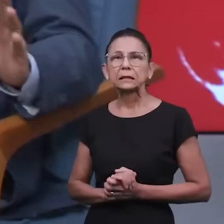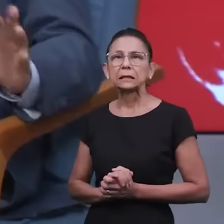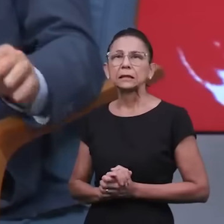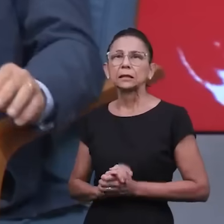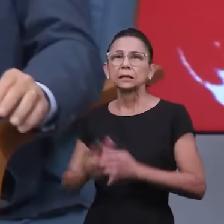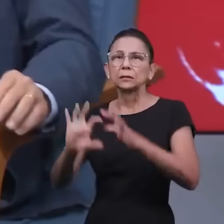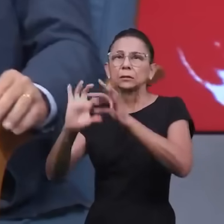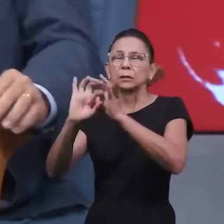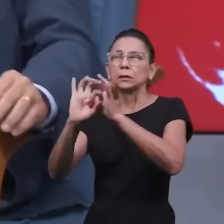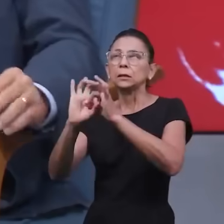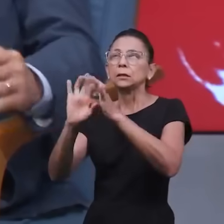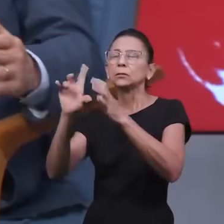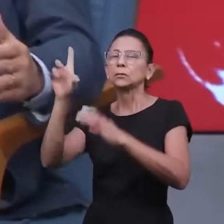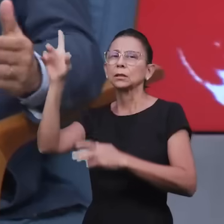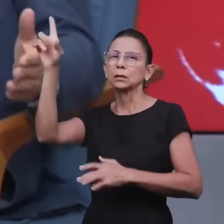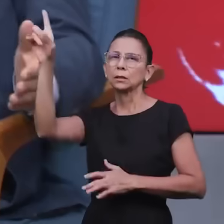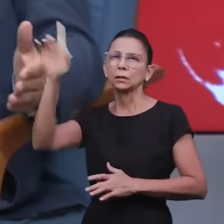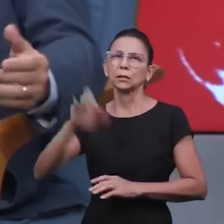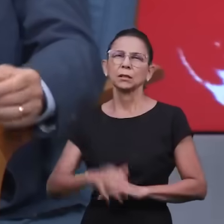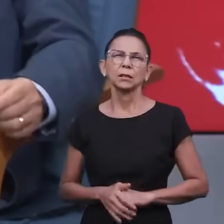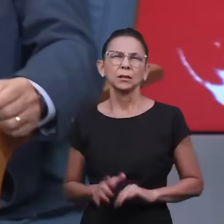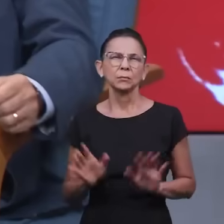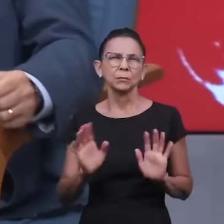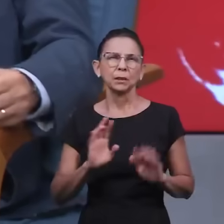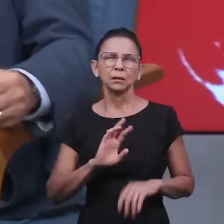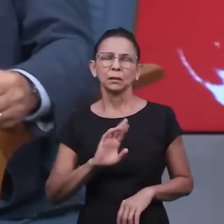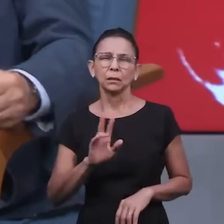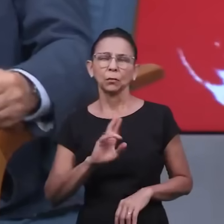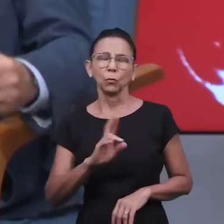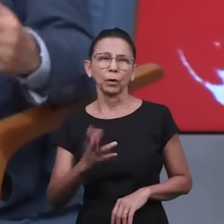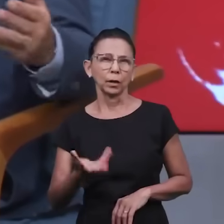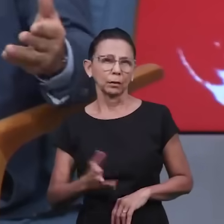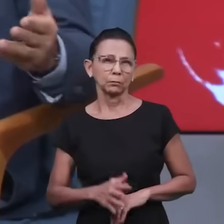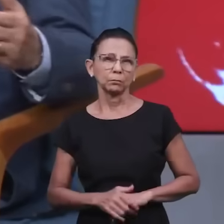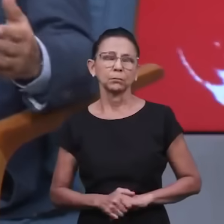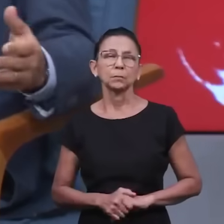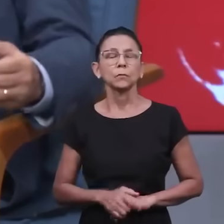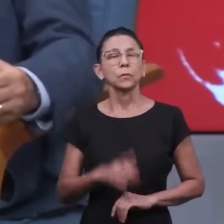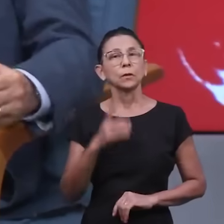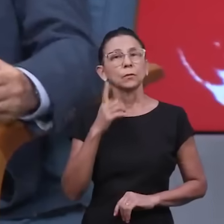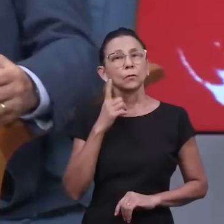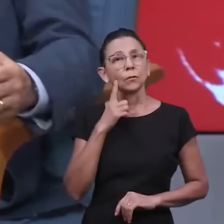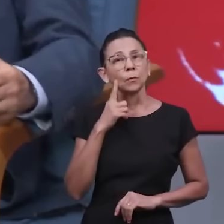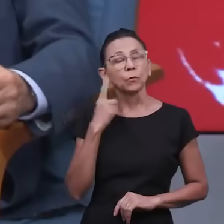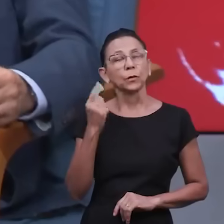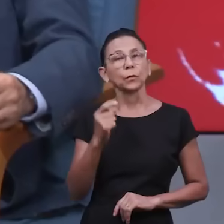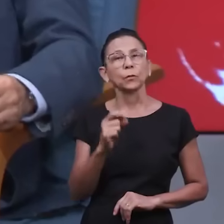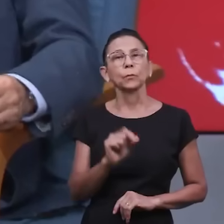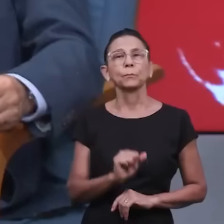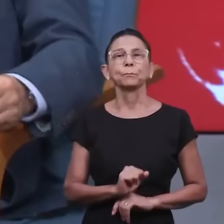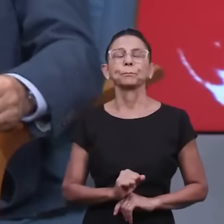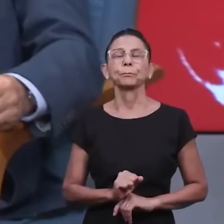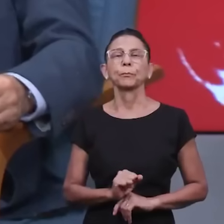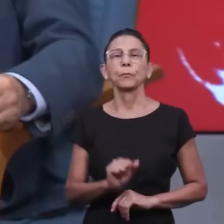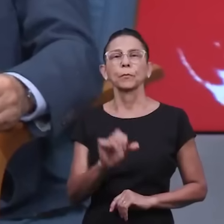Mas isso tudo é conversa. Vamos partir, de que o Teófilo tenha sido mesmo um irmão.